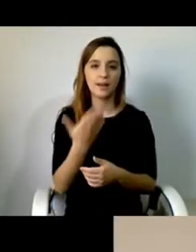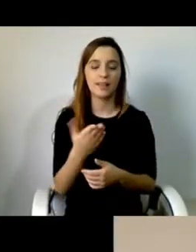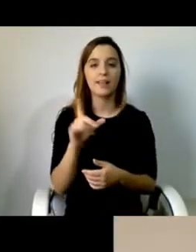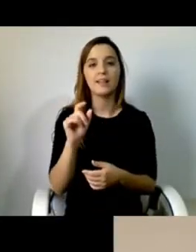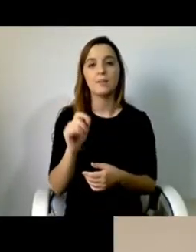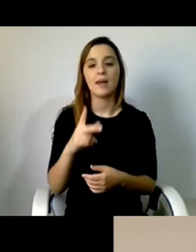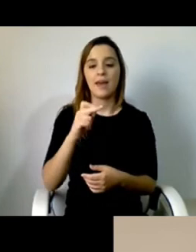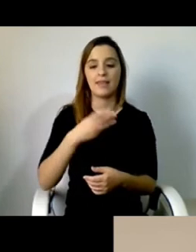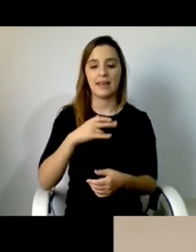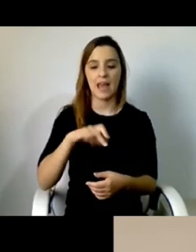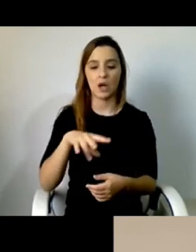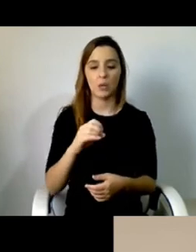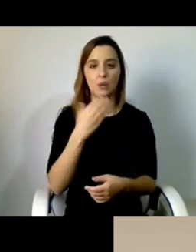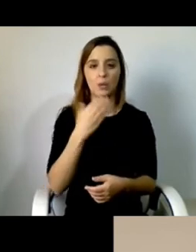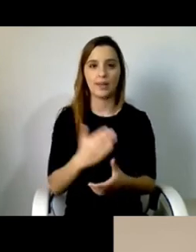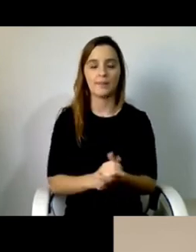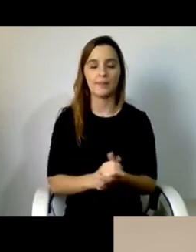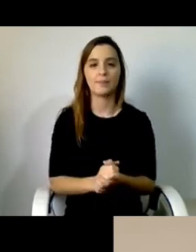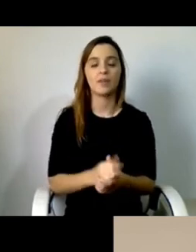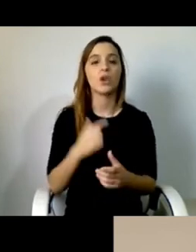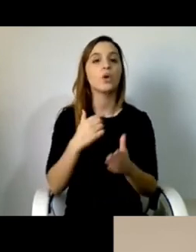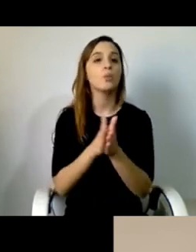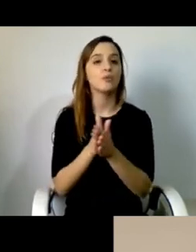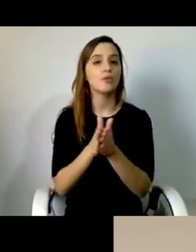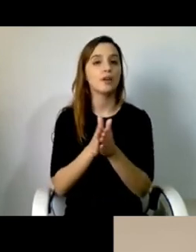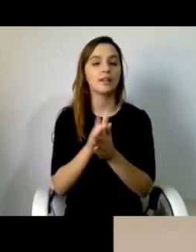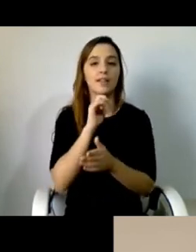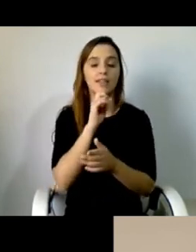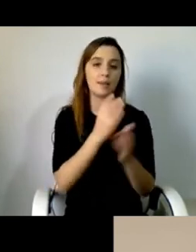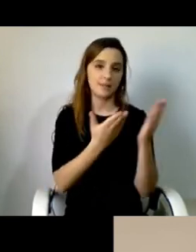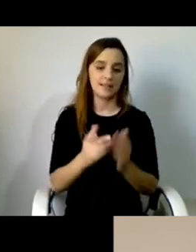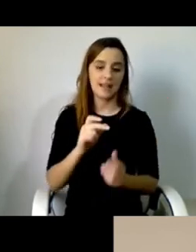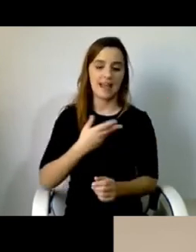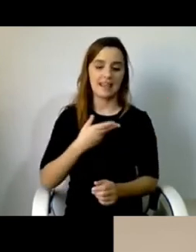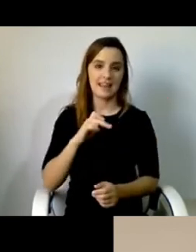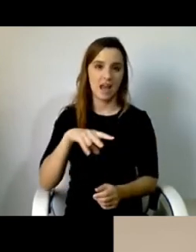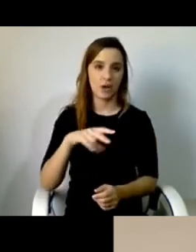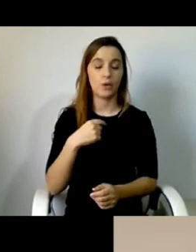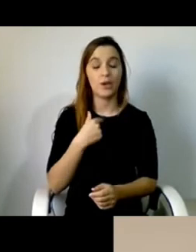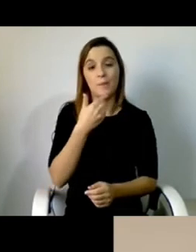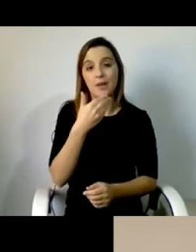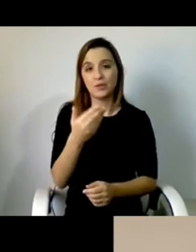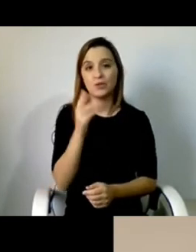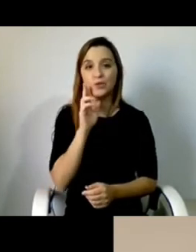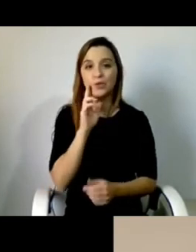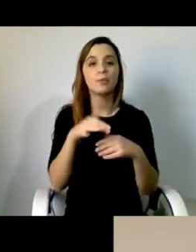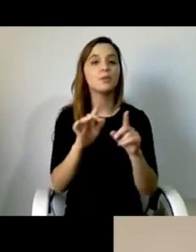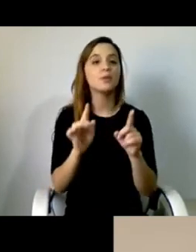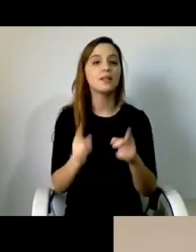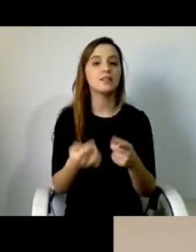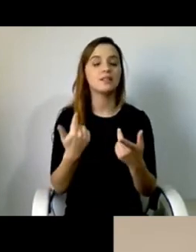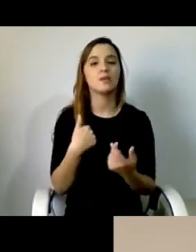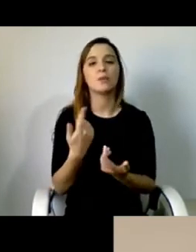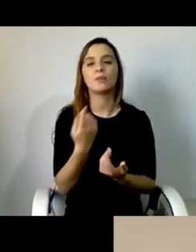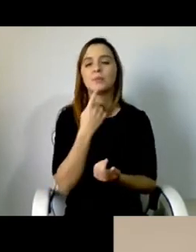Adriano. Eu aproveito para apresentar o Adriano e peço-lhe desculpa, mas no início eu não